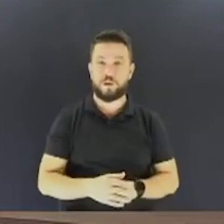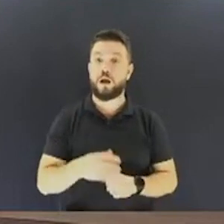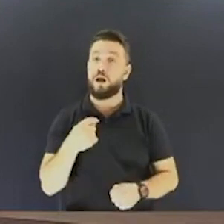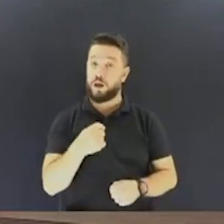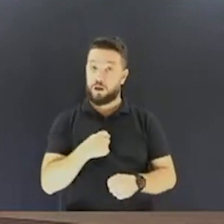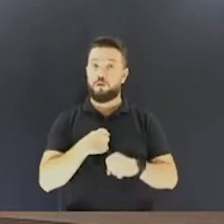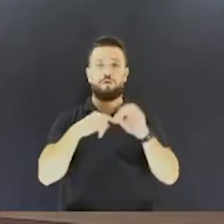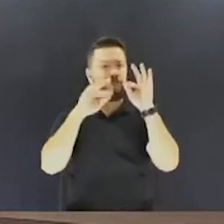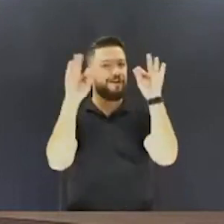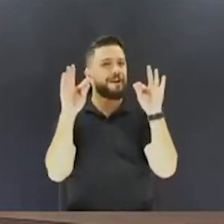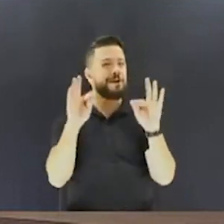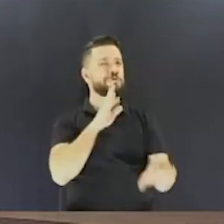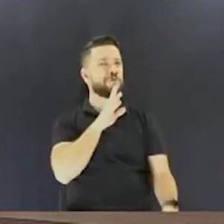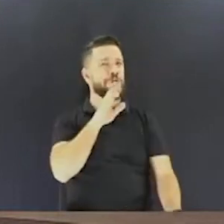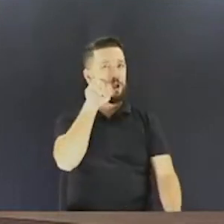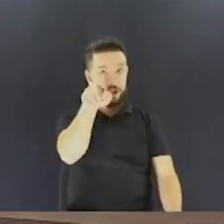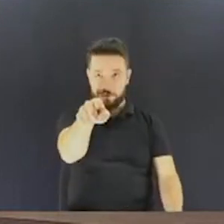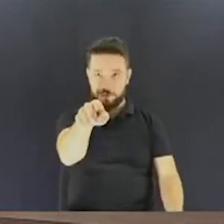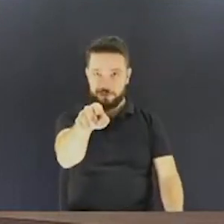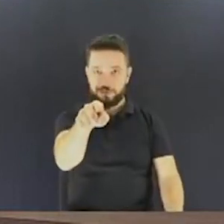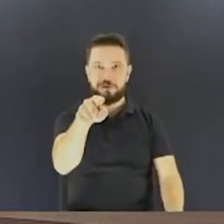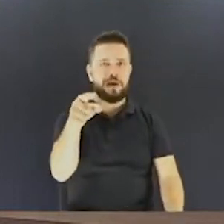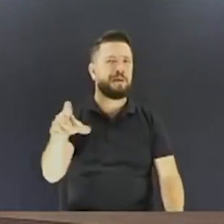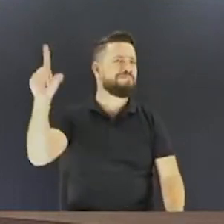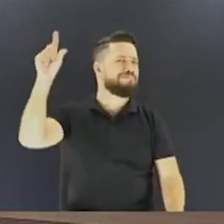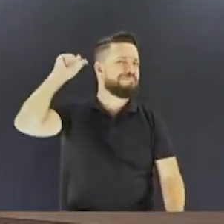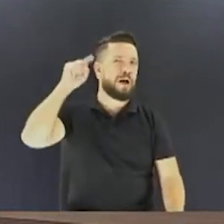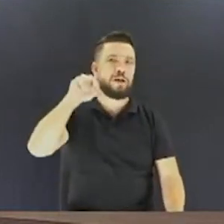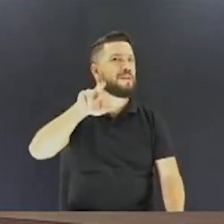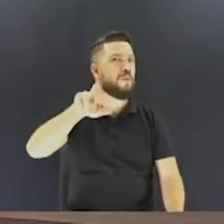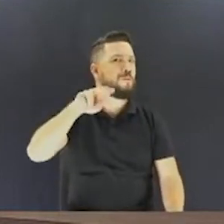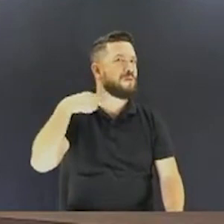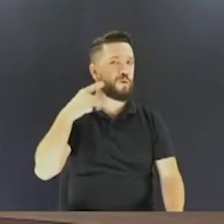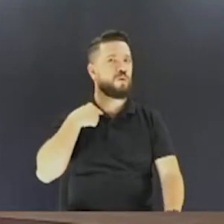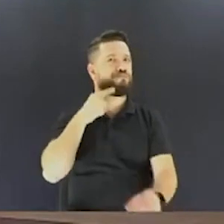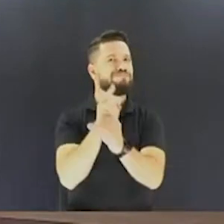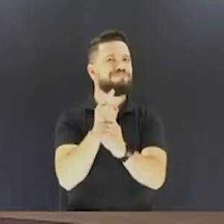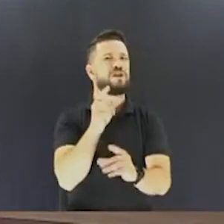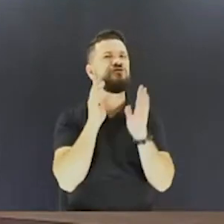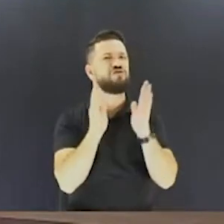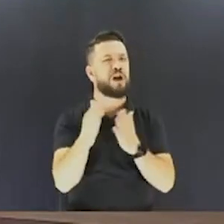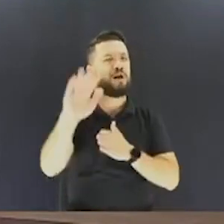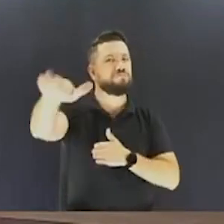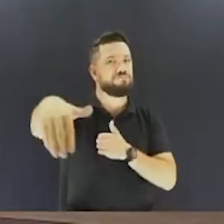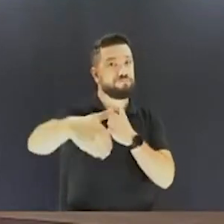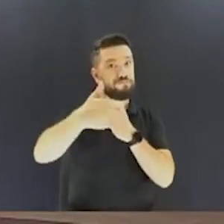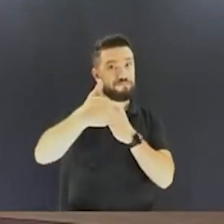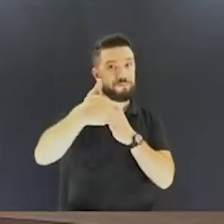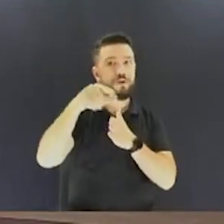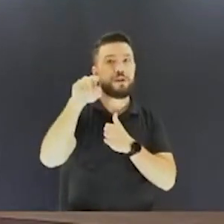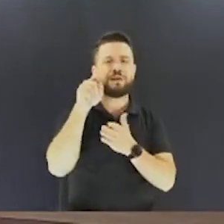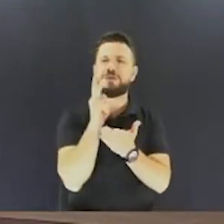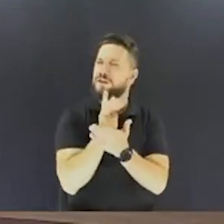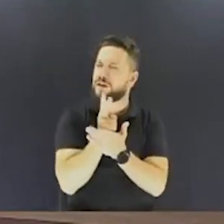eu conheço o senhor antes mesmo do senhor ser vereador. Eu lembro realmente quantas vezes já lhe atendi. O senhor, com muita humildade, veio até